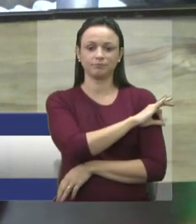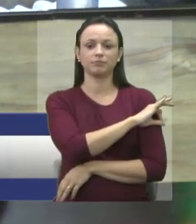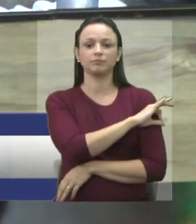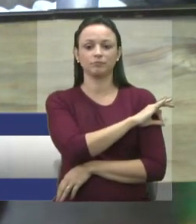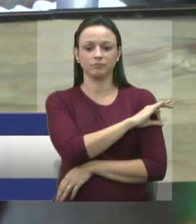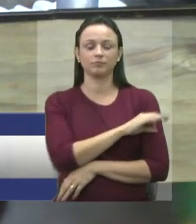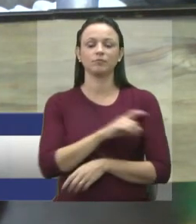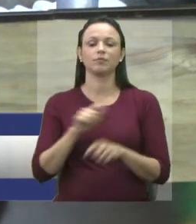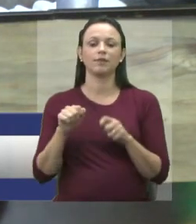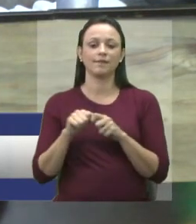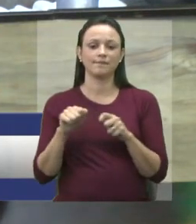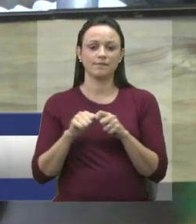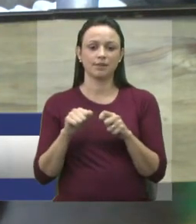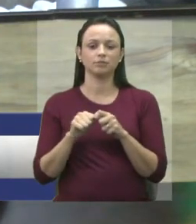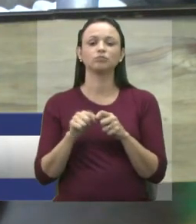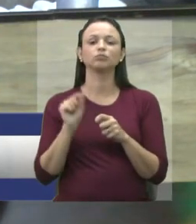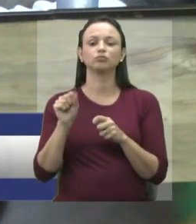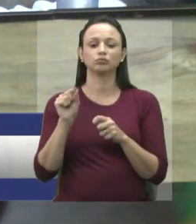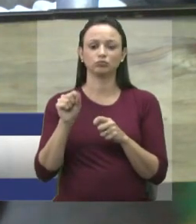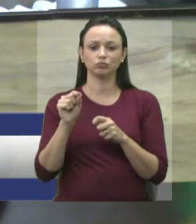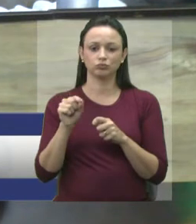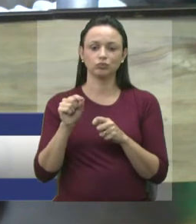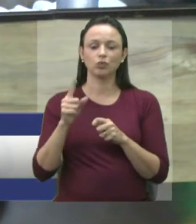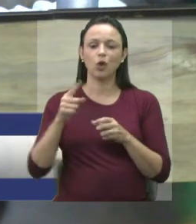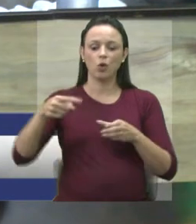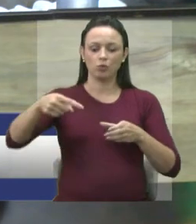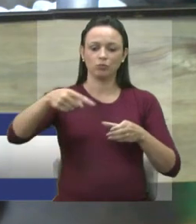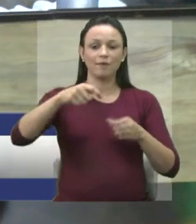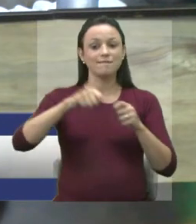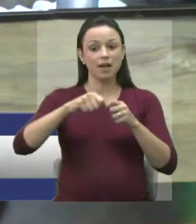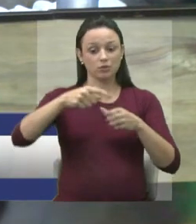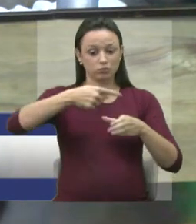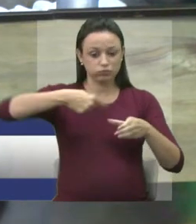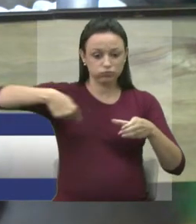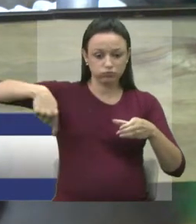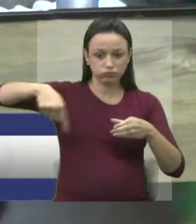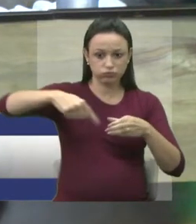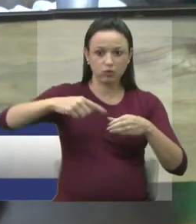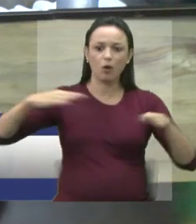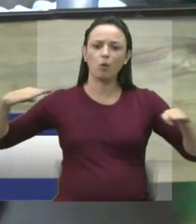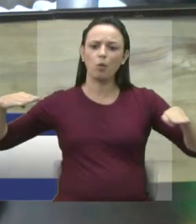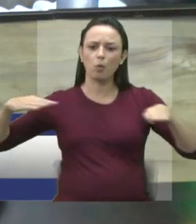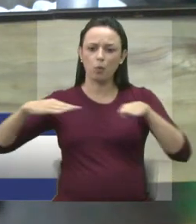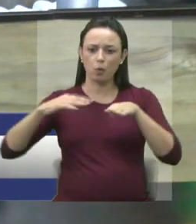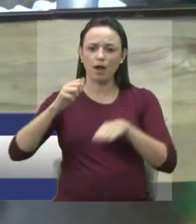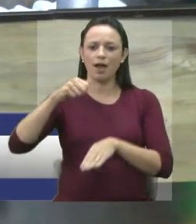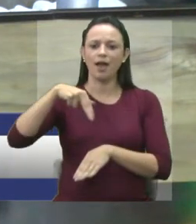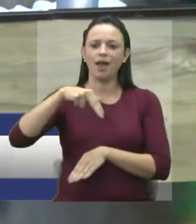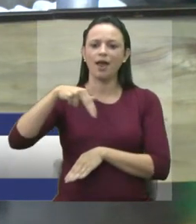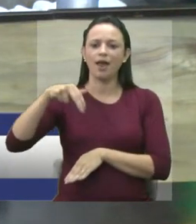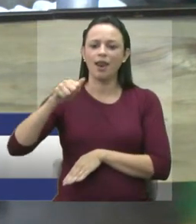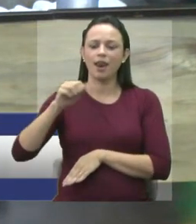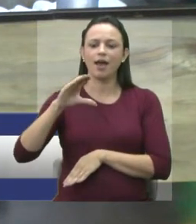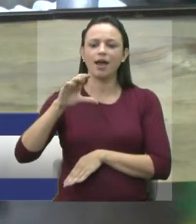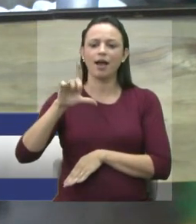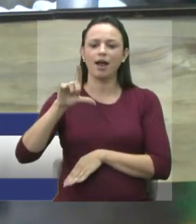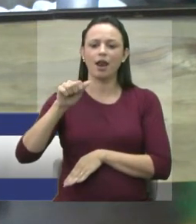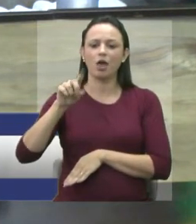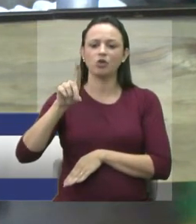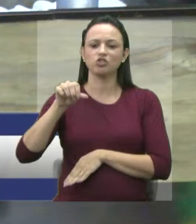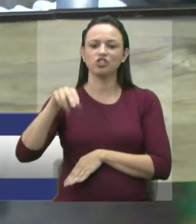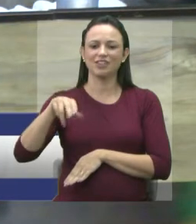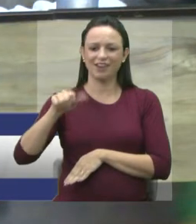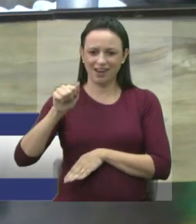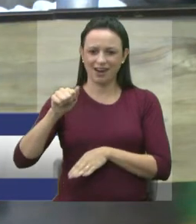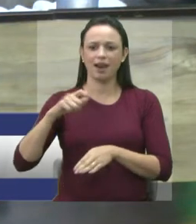que proceda à implantação de uma rotatória no cruzamento da Avenida Ana Claudina com as ruas